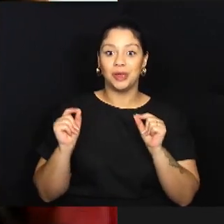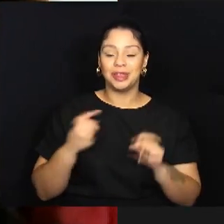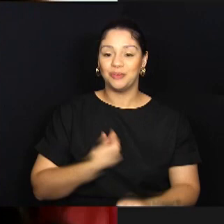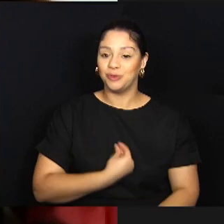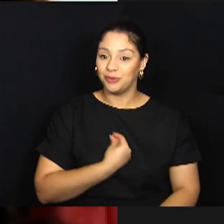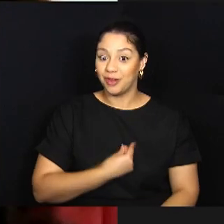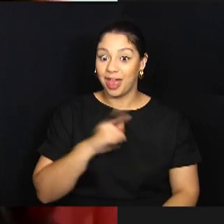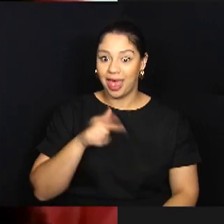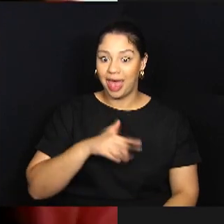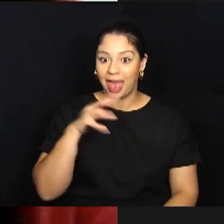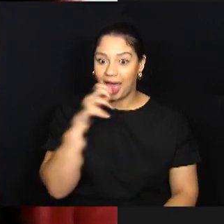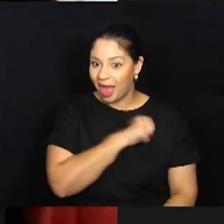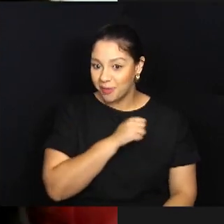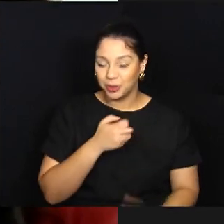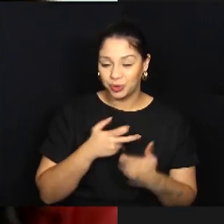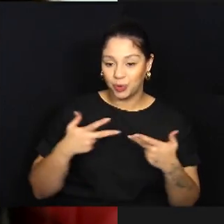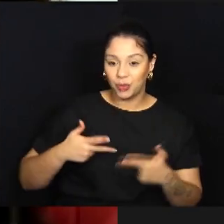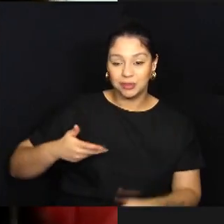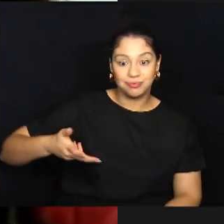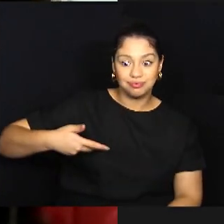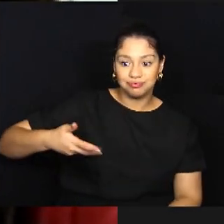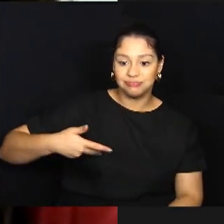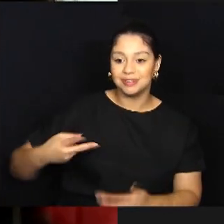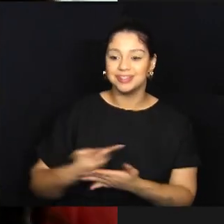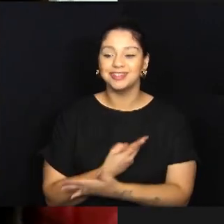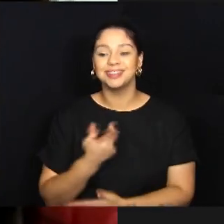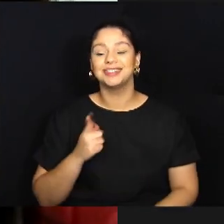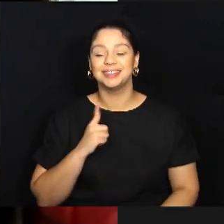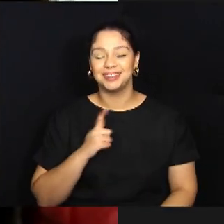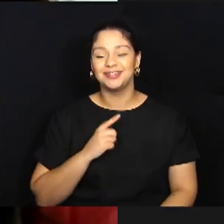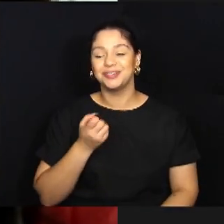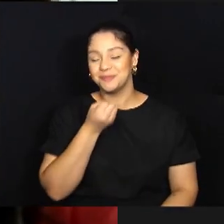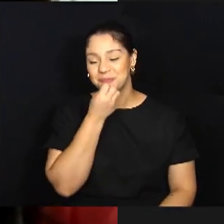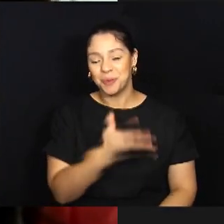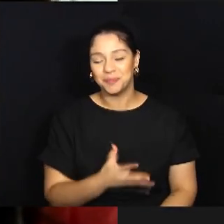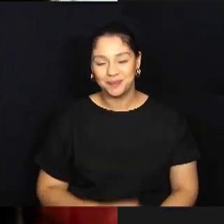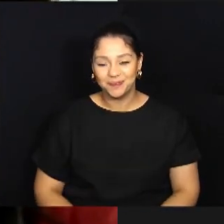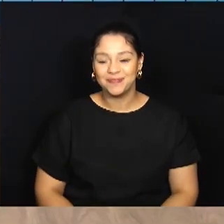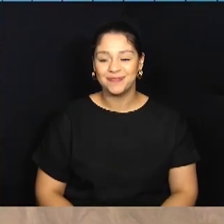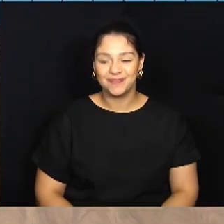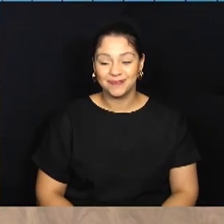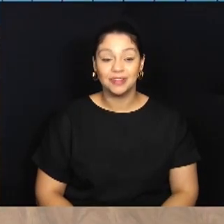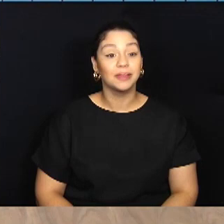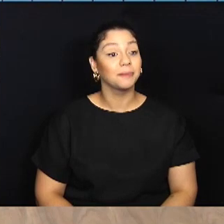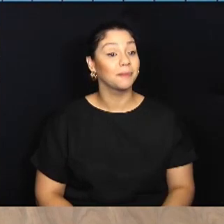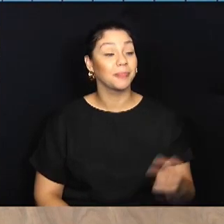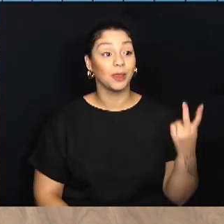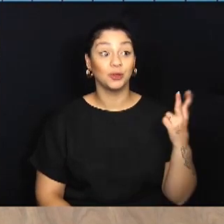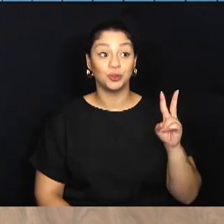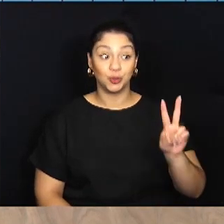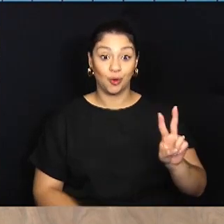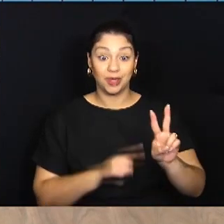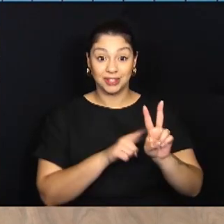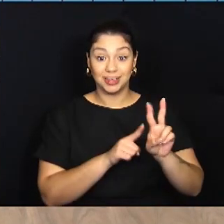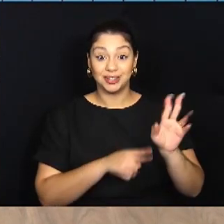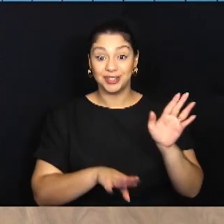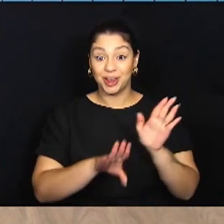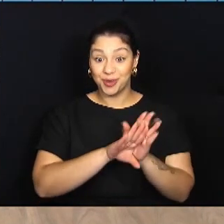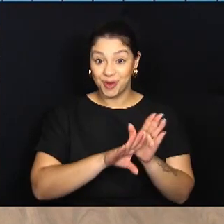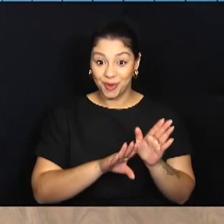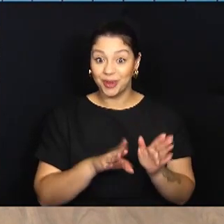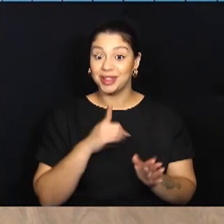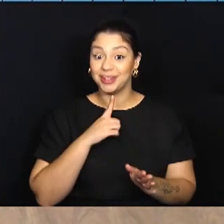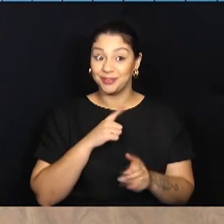muito rápido, é muita coisa ao mesmo tempo, mas foi muito bom. Então, ó, os dois acabaram de chegar de uma expedição, tá